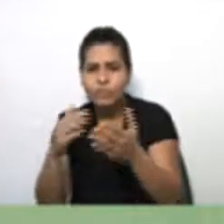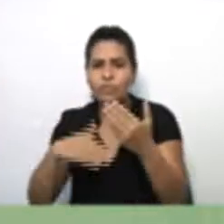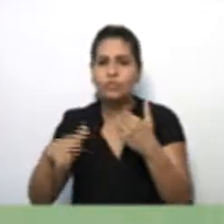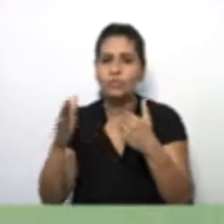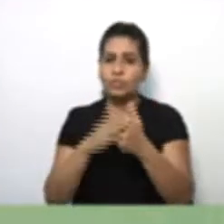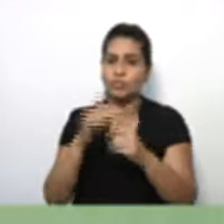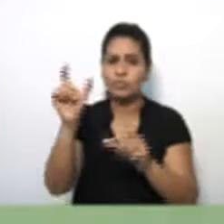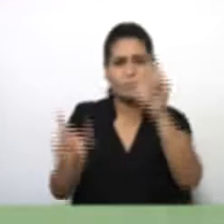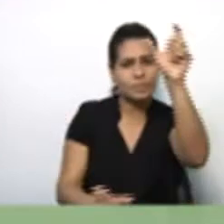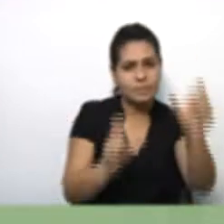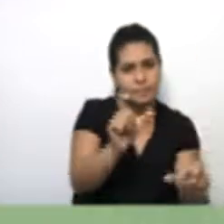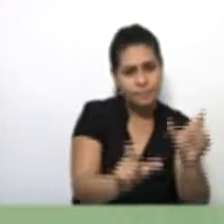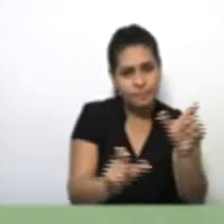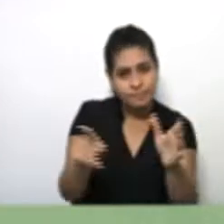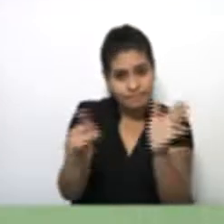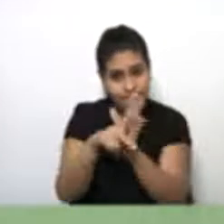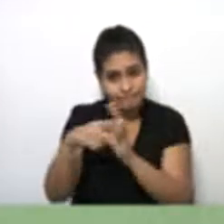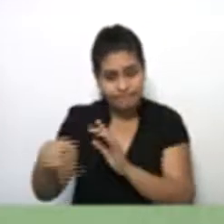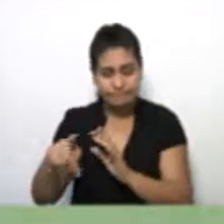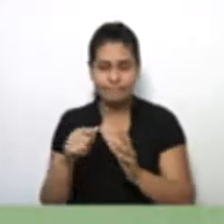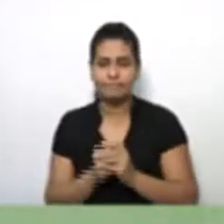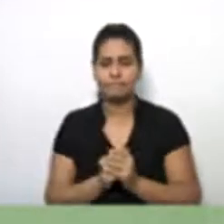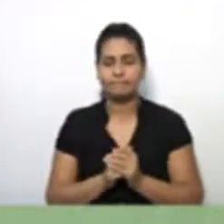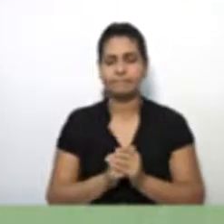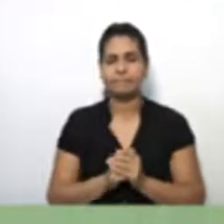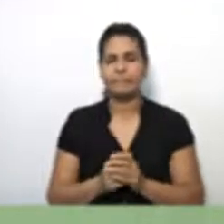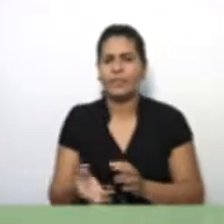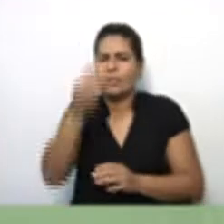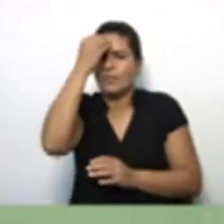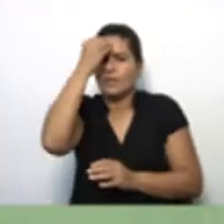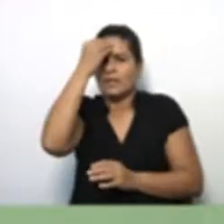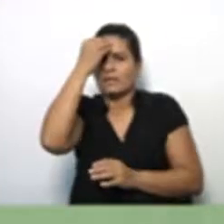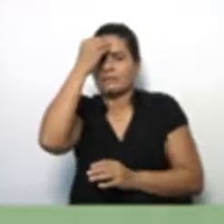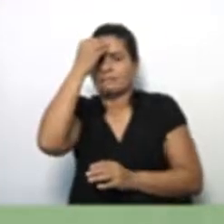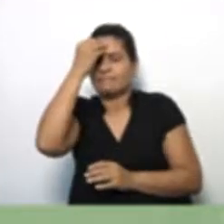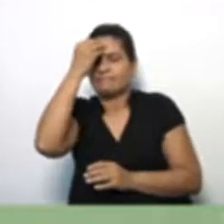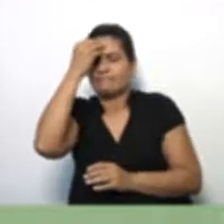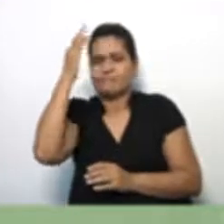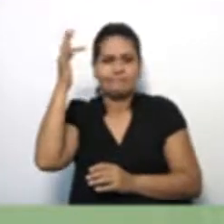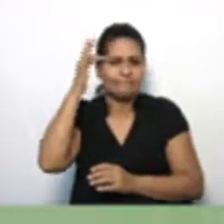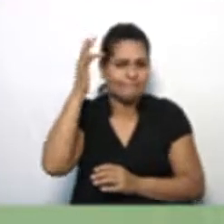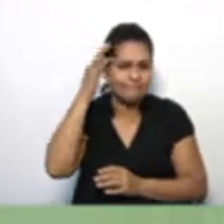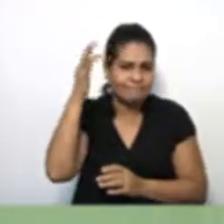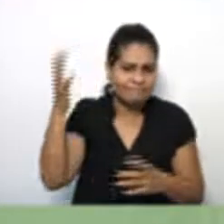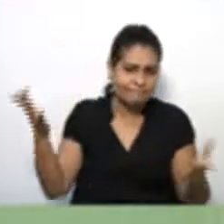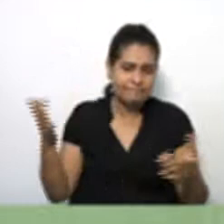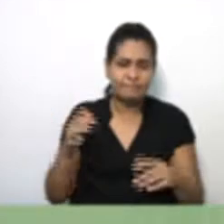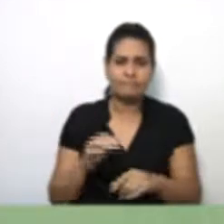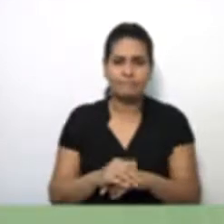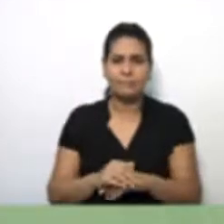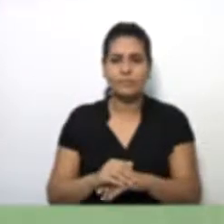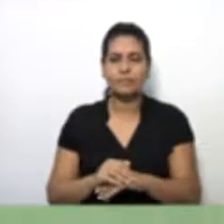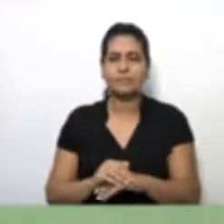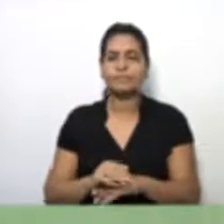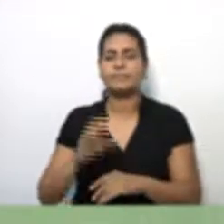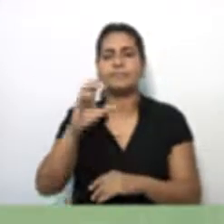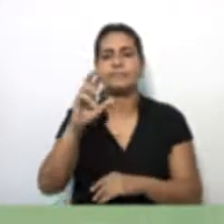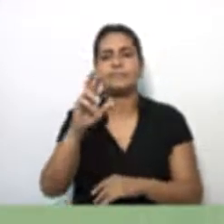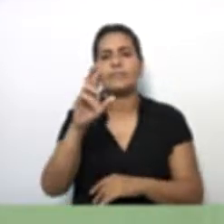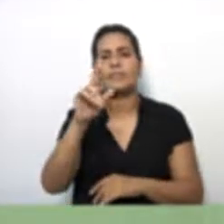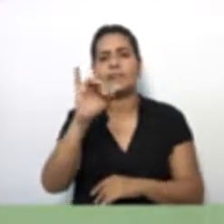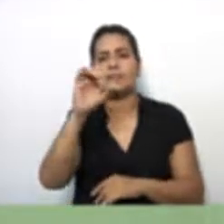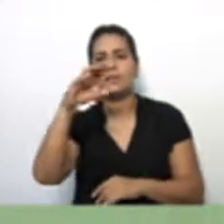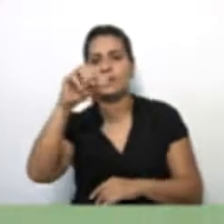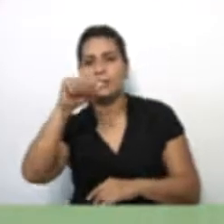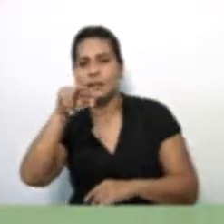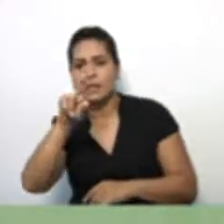e individuais. Então aqui, eu criei um aqui para você gravar bem essa filosofia da satisfação. Criar meios para